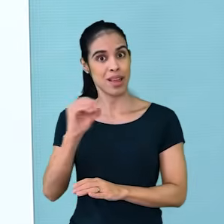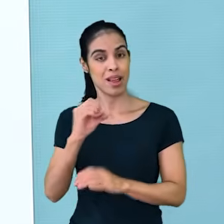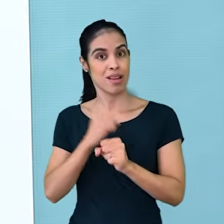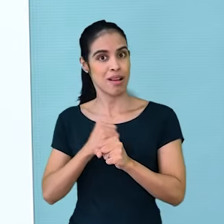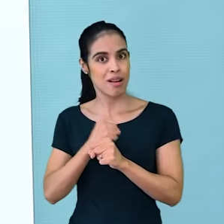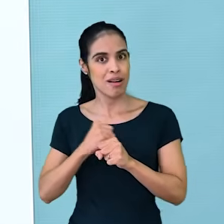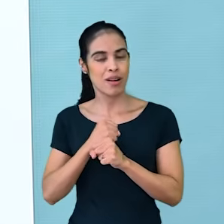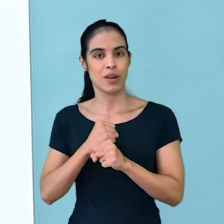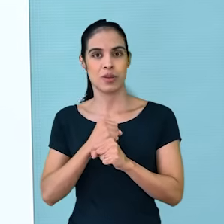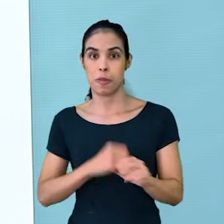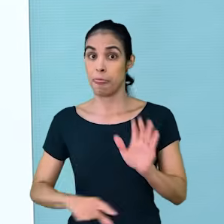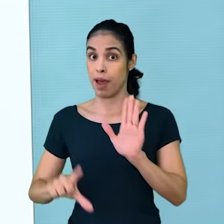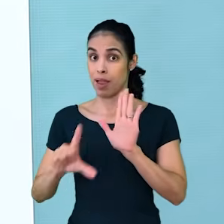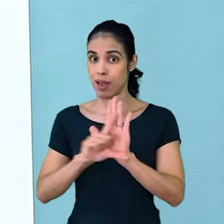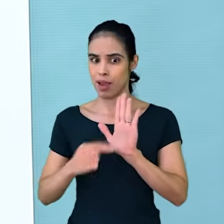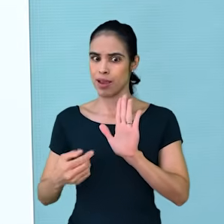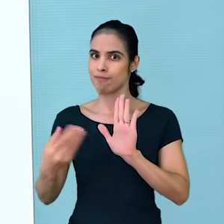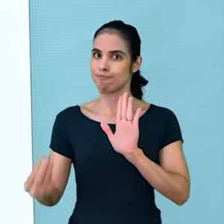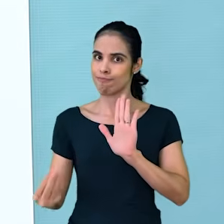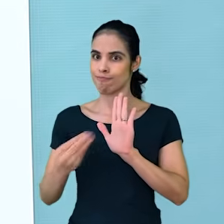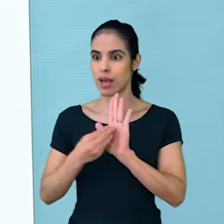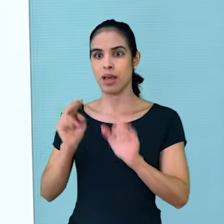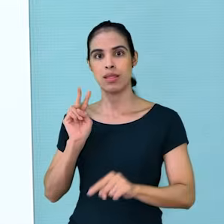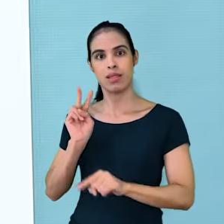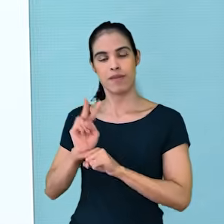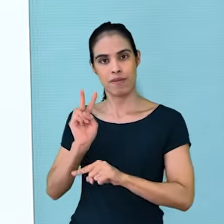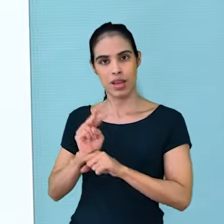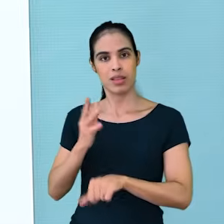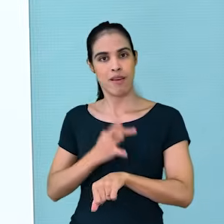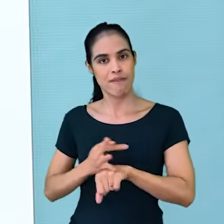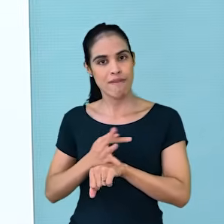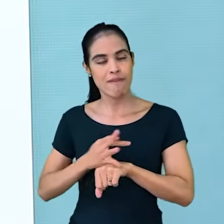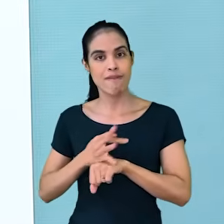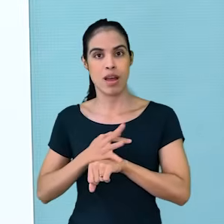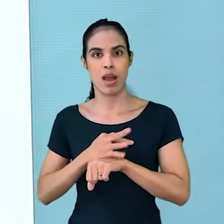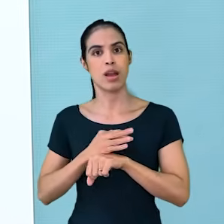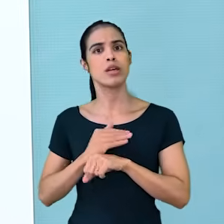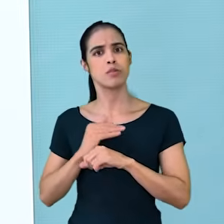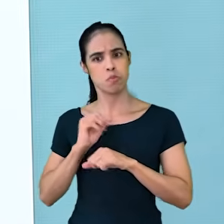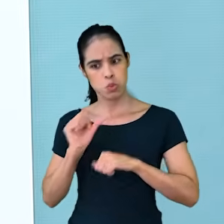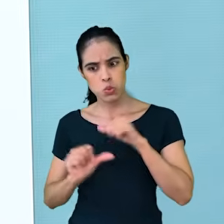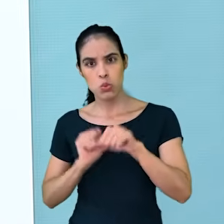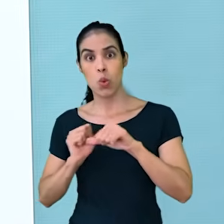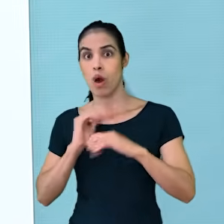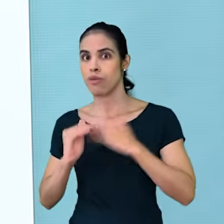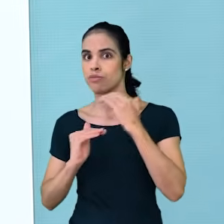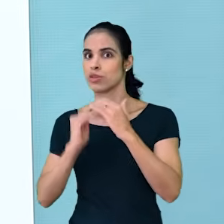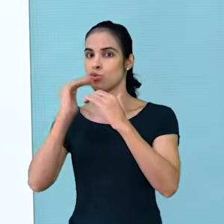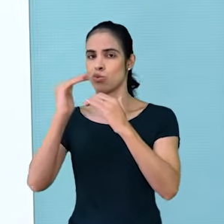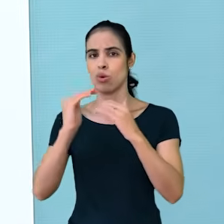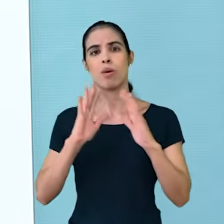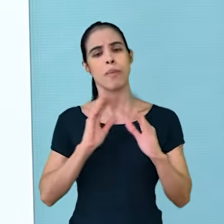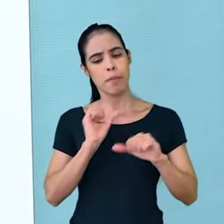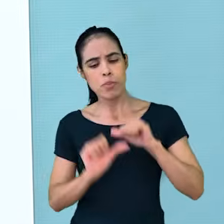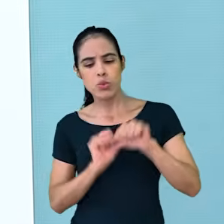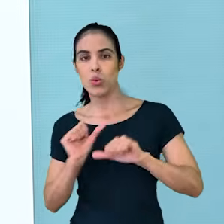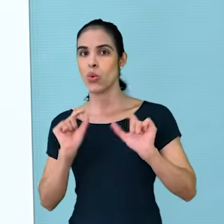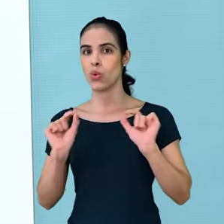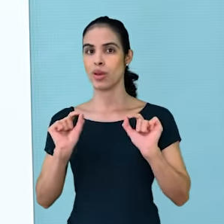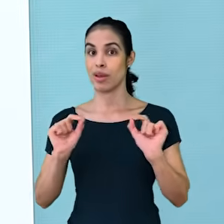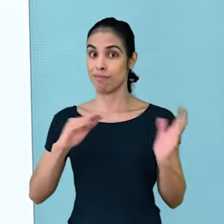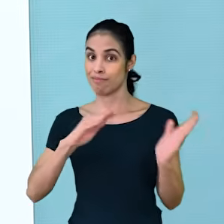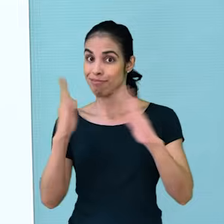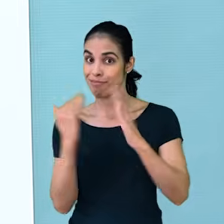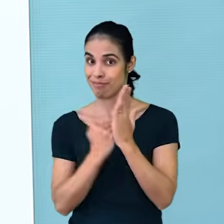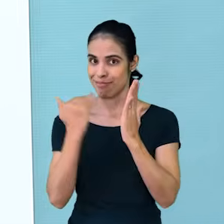Nesses 100 anos, a legislação sobre o descanso anual remunerado avançou e muito. E para entender as mudanças ao longo do tempo, o repórter Rossini